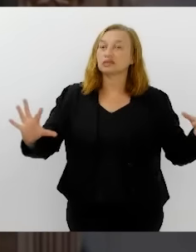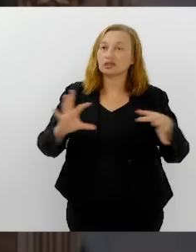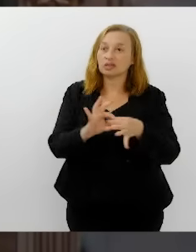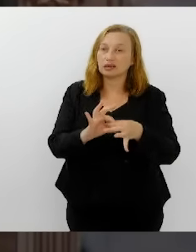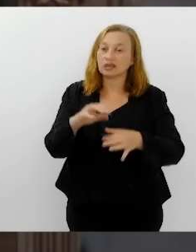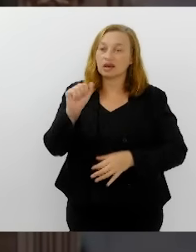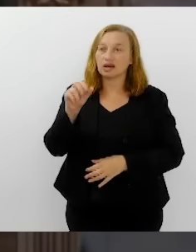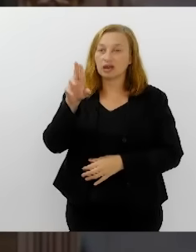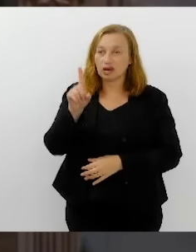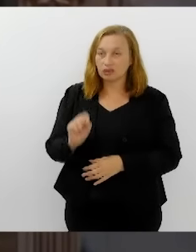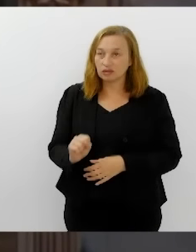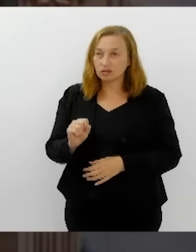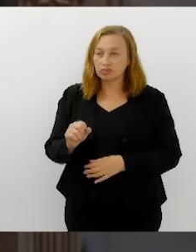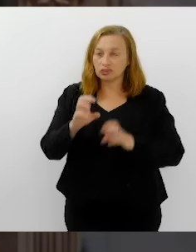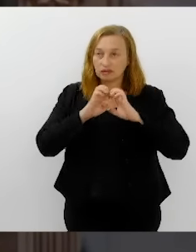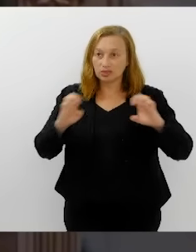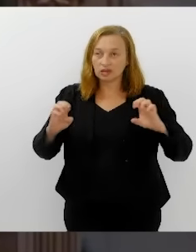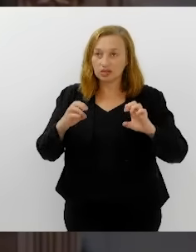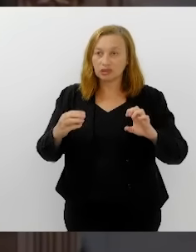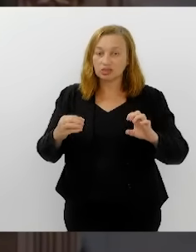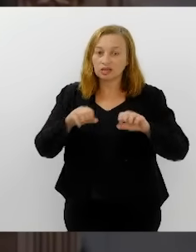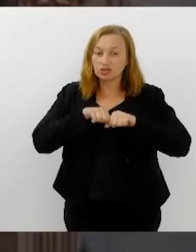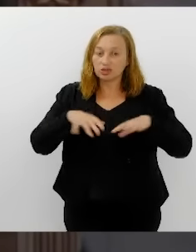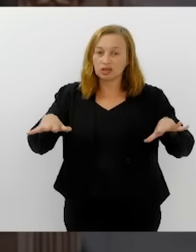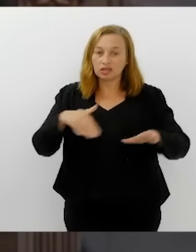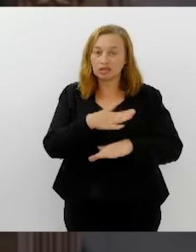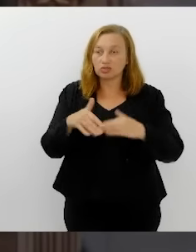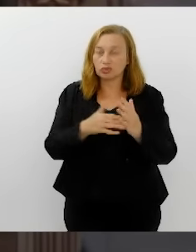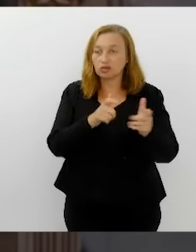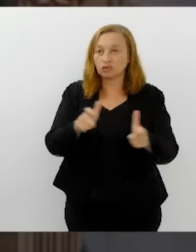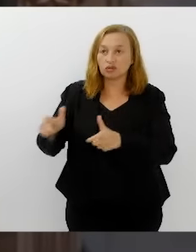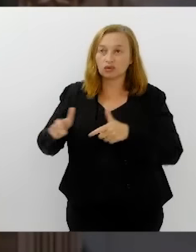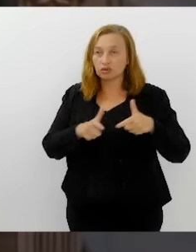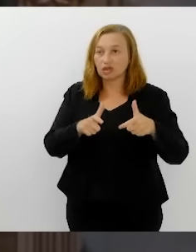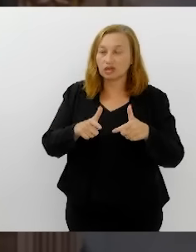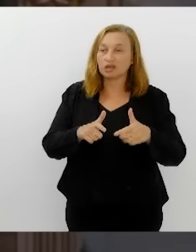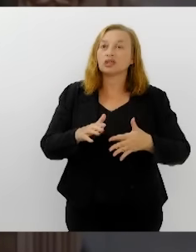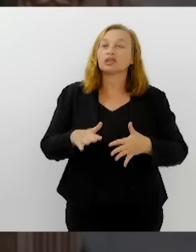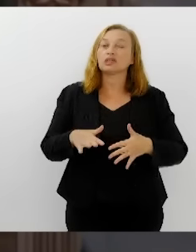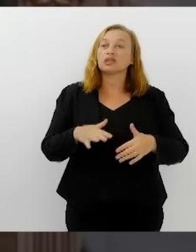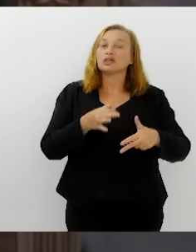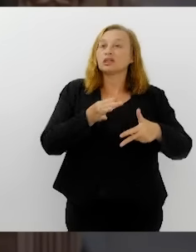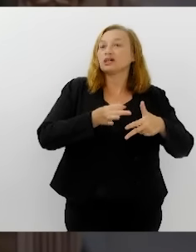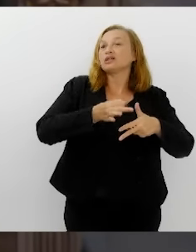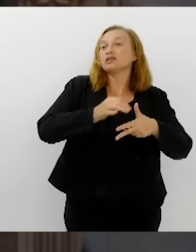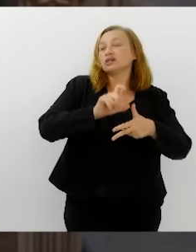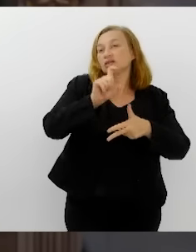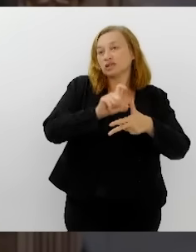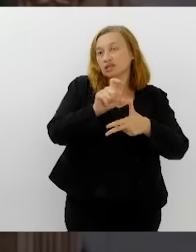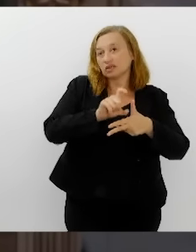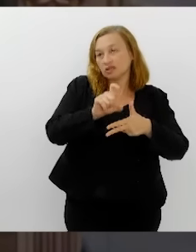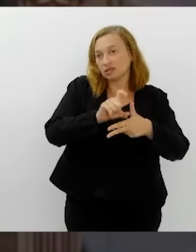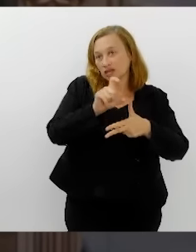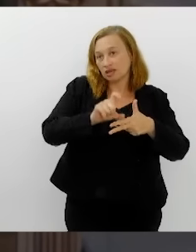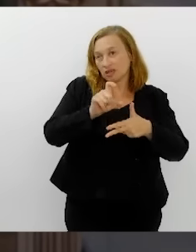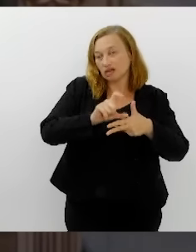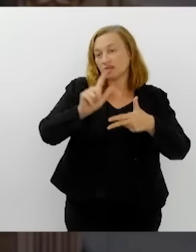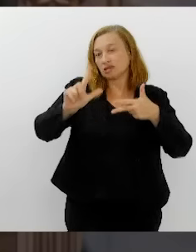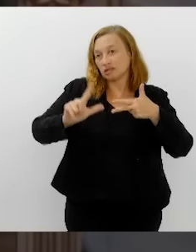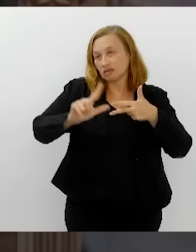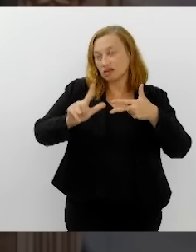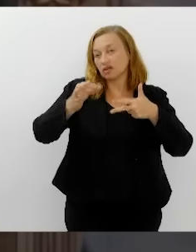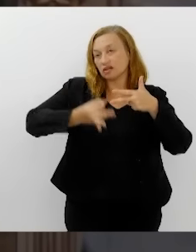Evangelho sejam presentes em todas as partes, desde o judiciário, as câmaras legislativas, as sociedades todas,